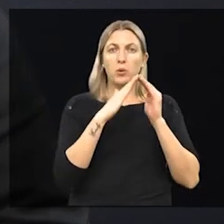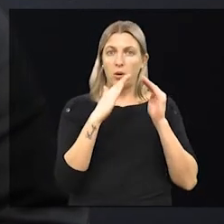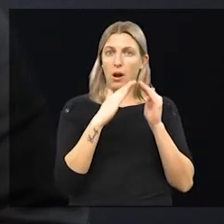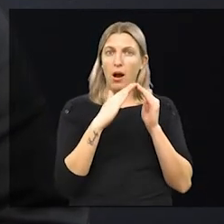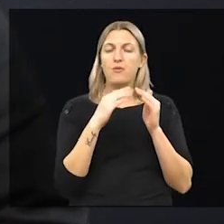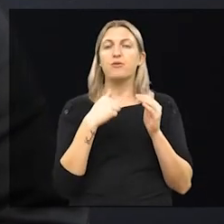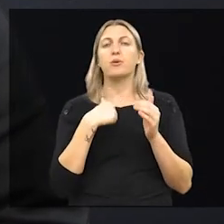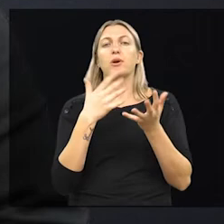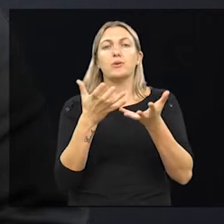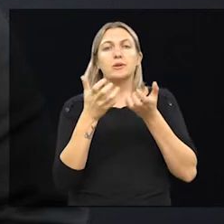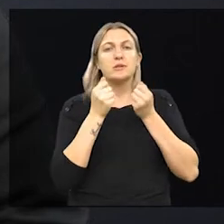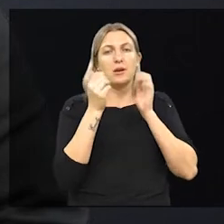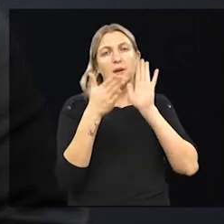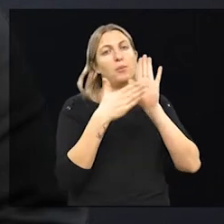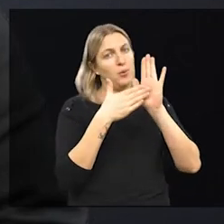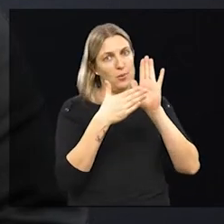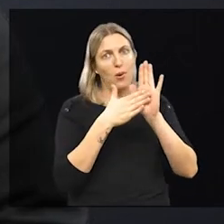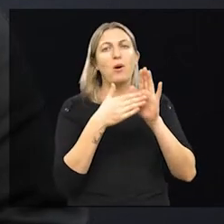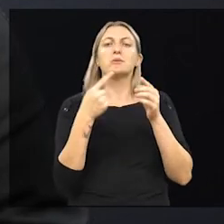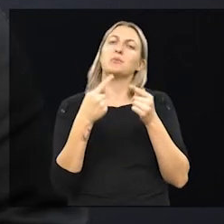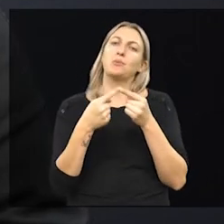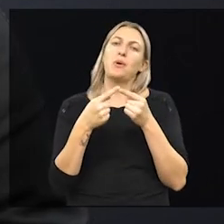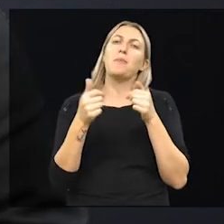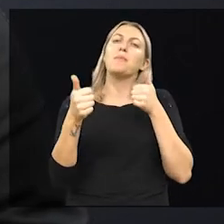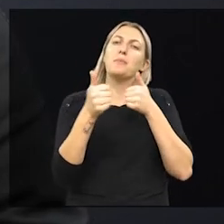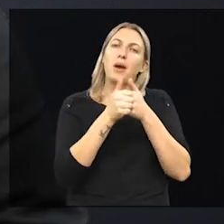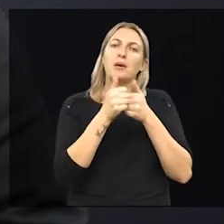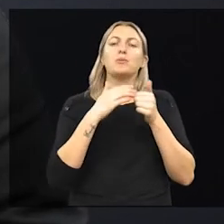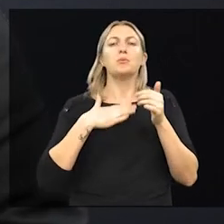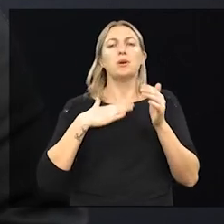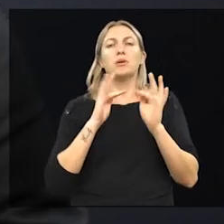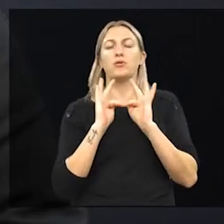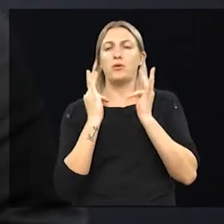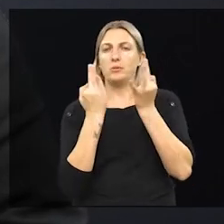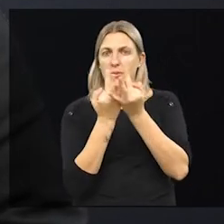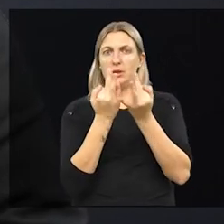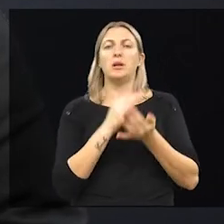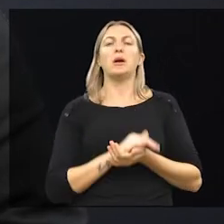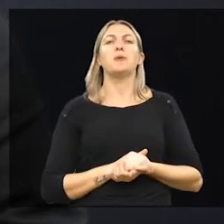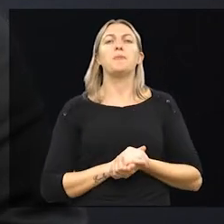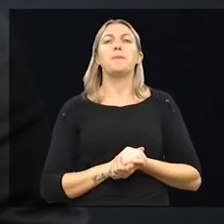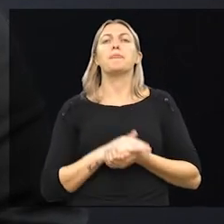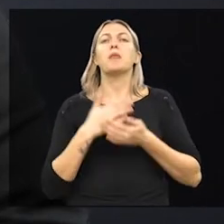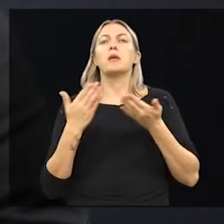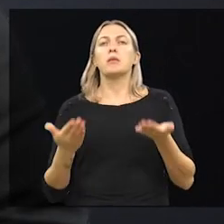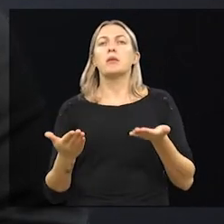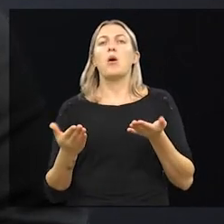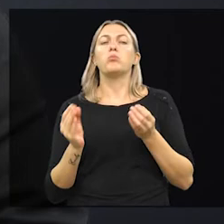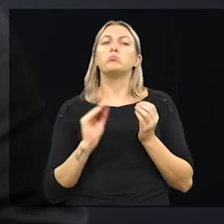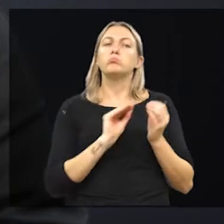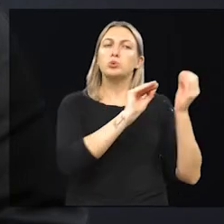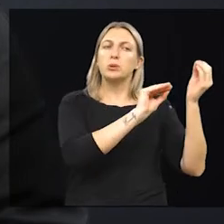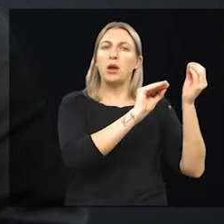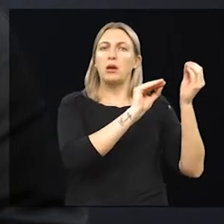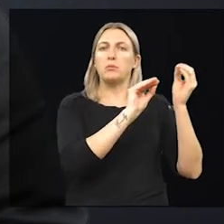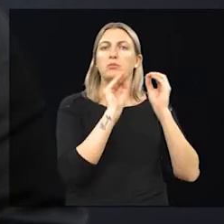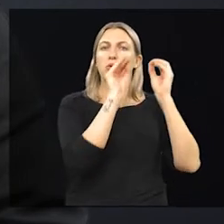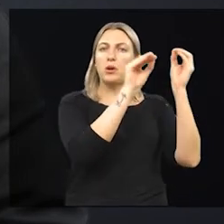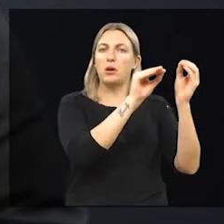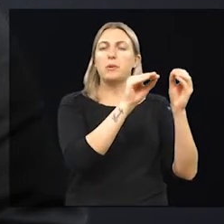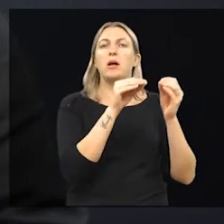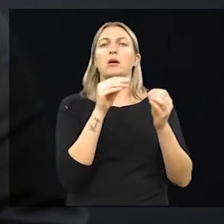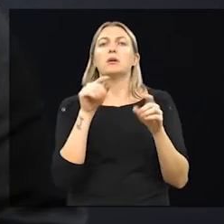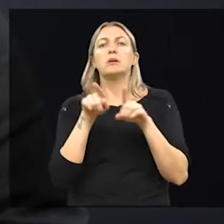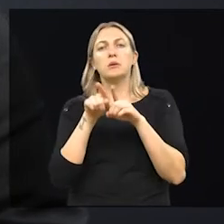pato branco bem próxima onde meus pais é residiam na época residem até hoje eu aceitei a proposta é